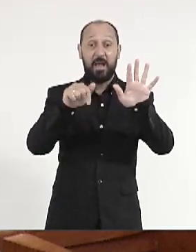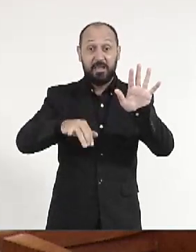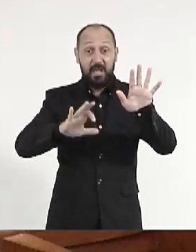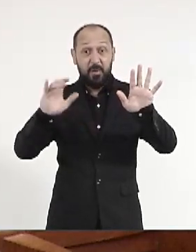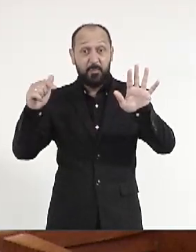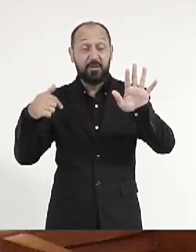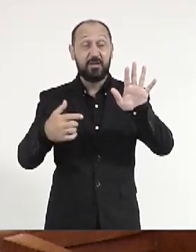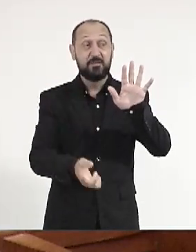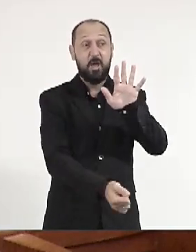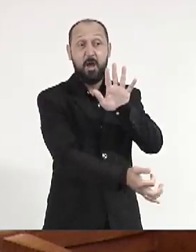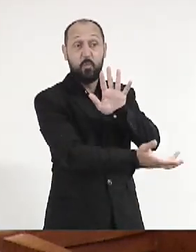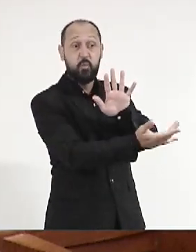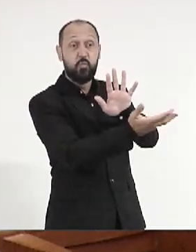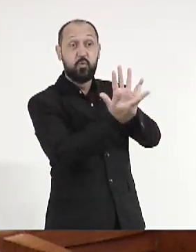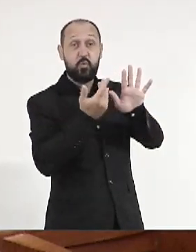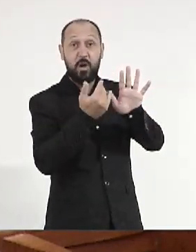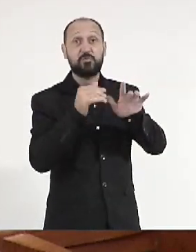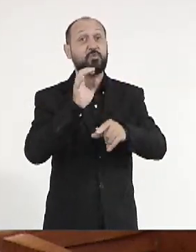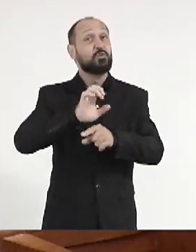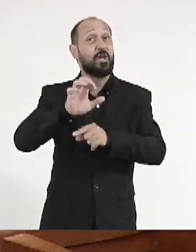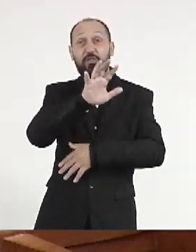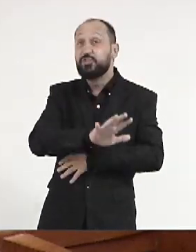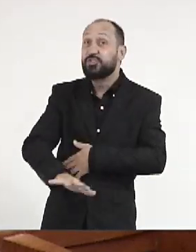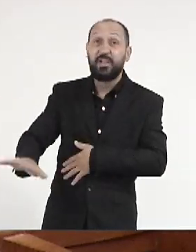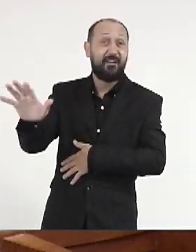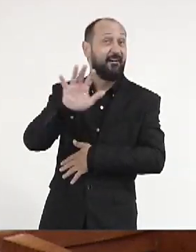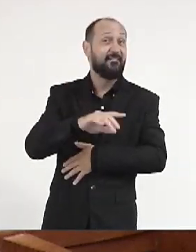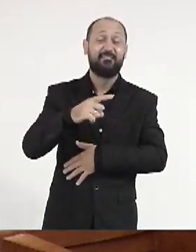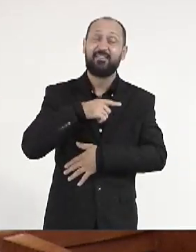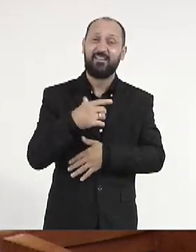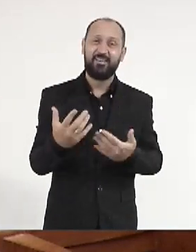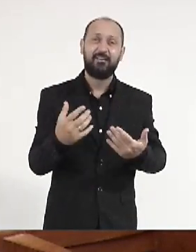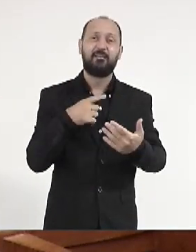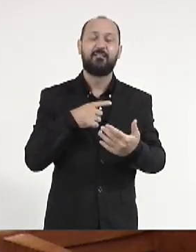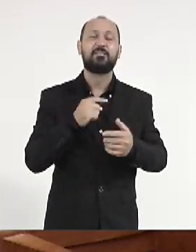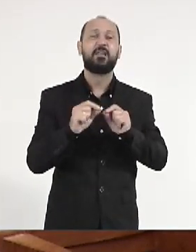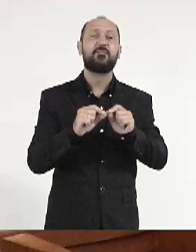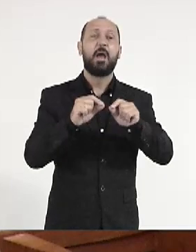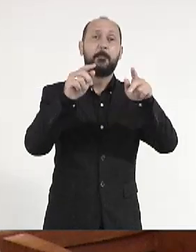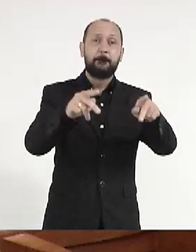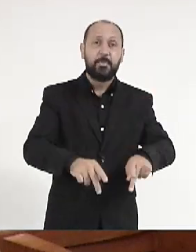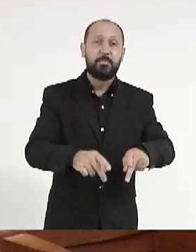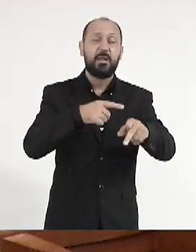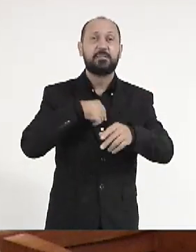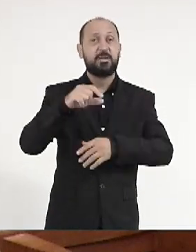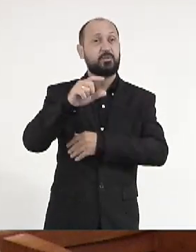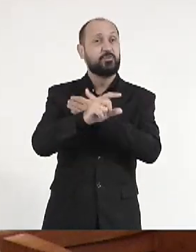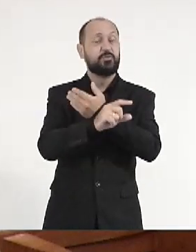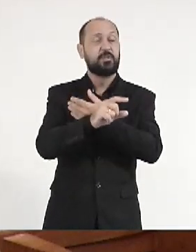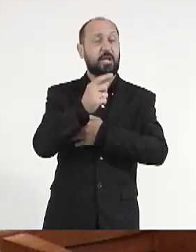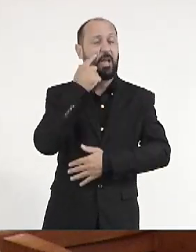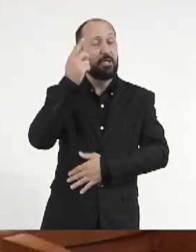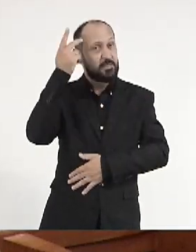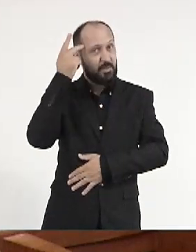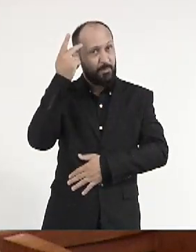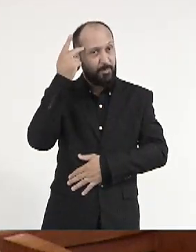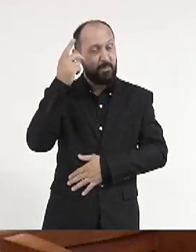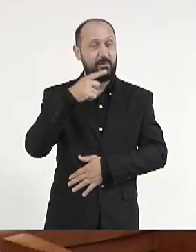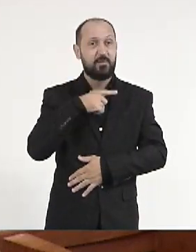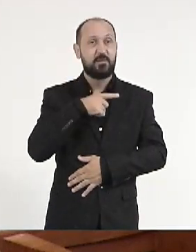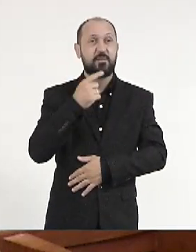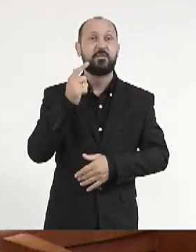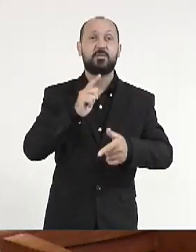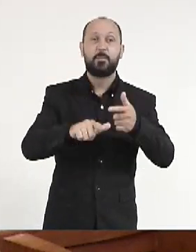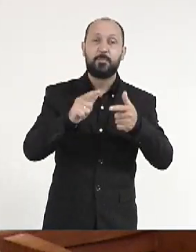Campo Grande, a gente acompanhava em todo o estado, e no momento em que até a população em São Paulo teve aumento